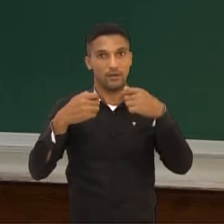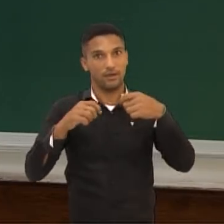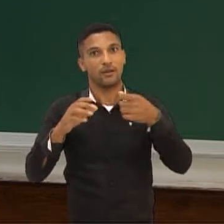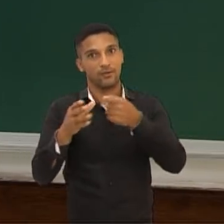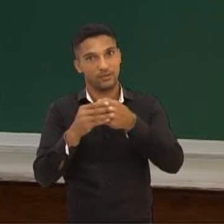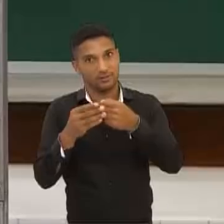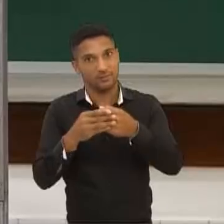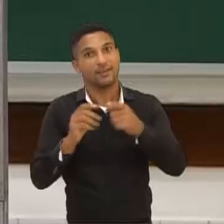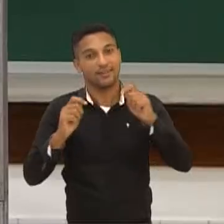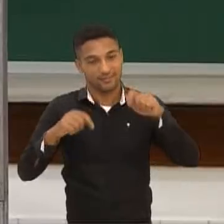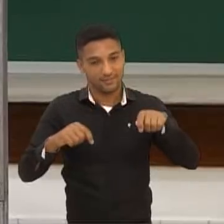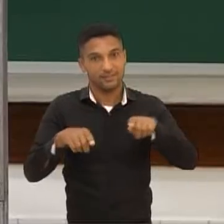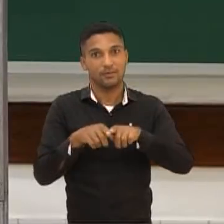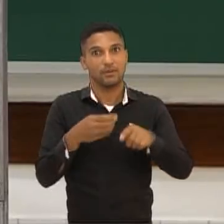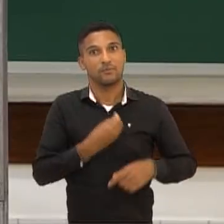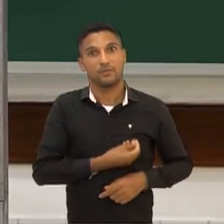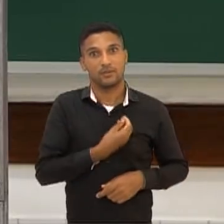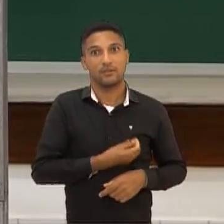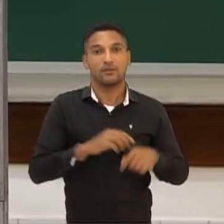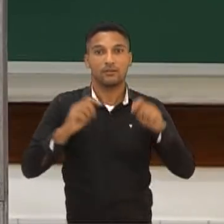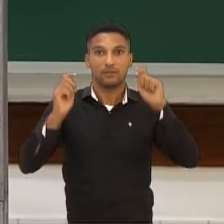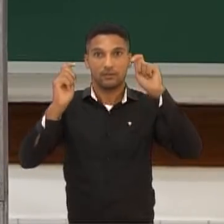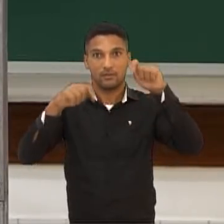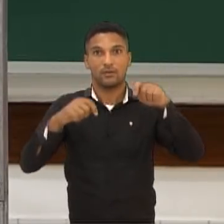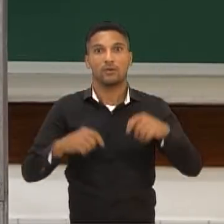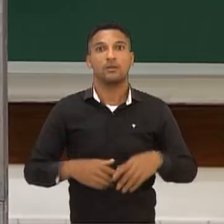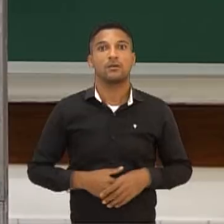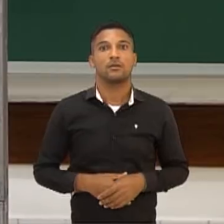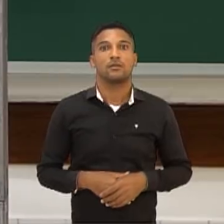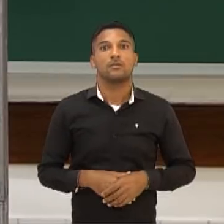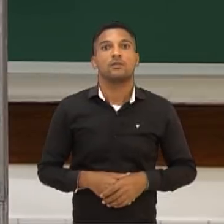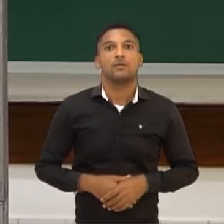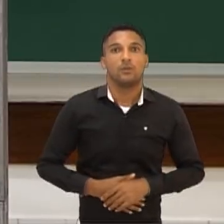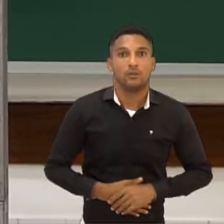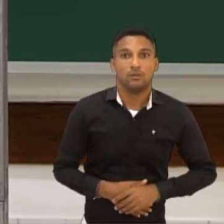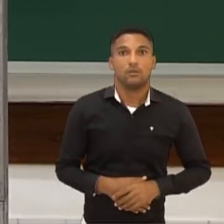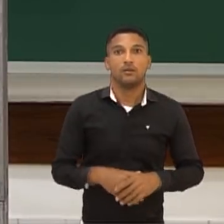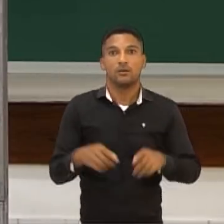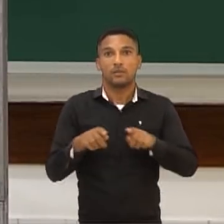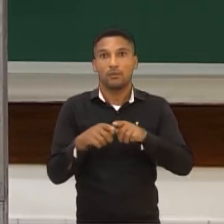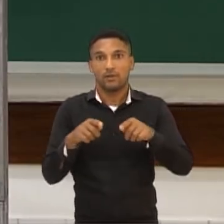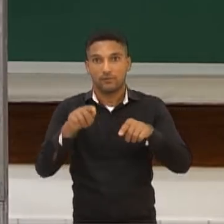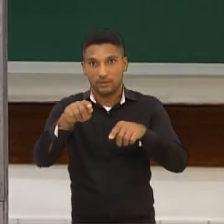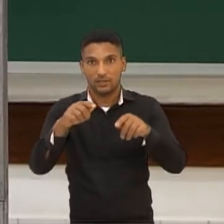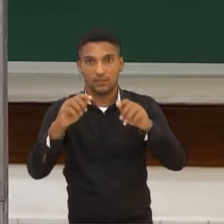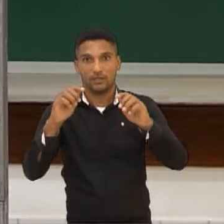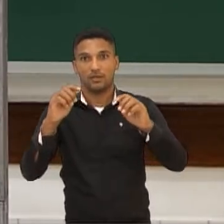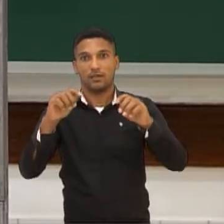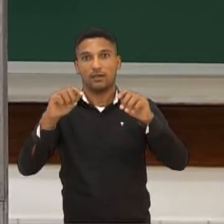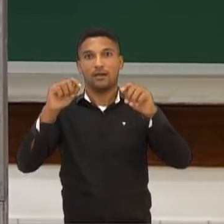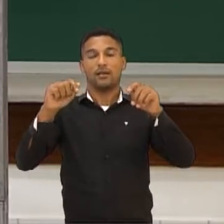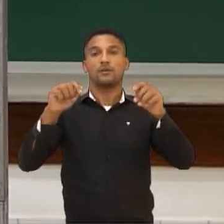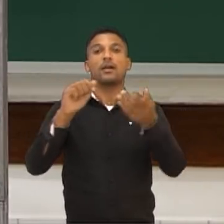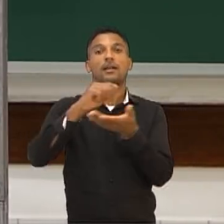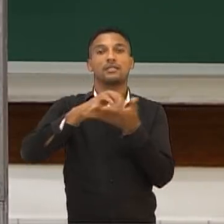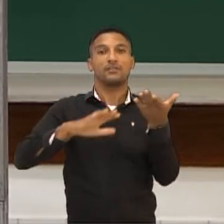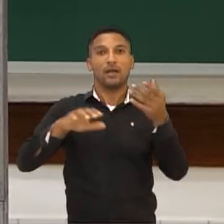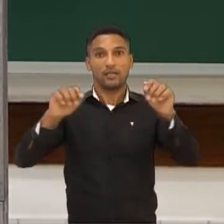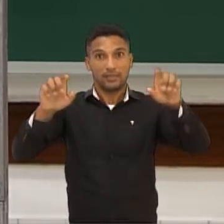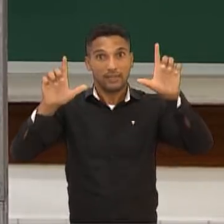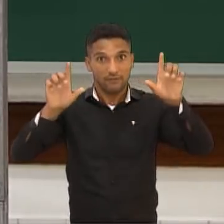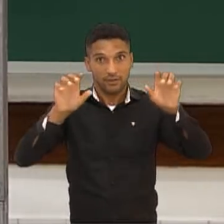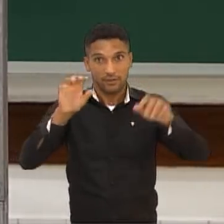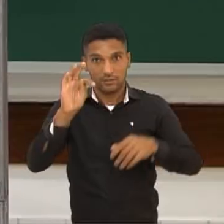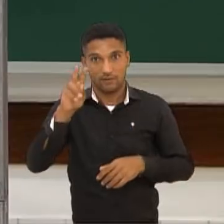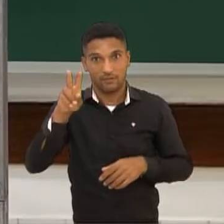isso aí. E também quem está fazendo as atividades pela televisão, lembrar de pegar a atividade, devolver a atividade. Cada escola tem o